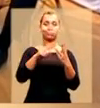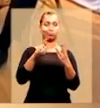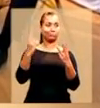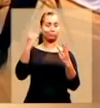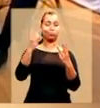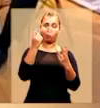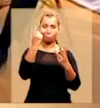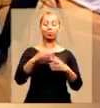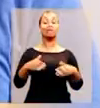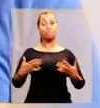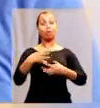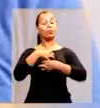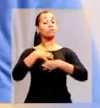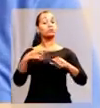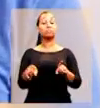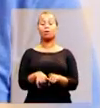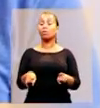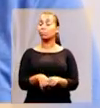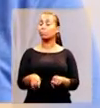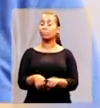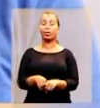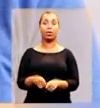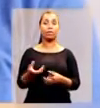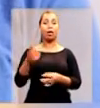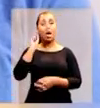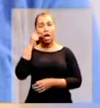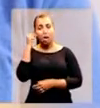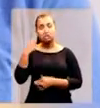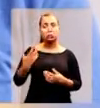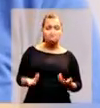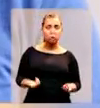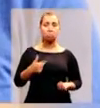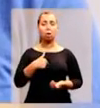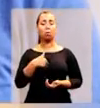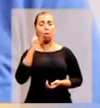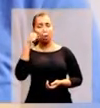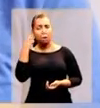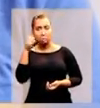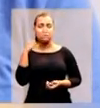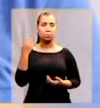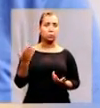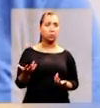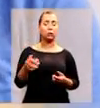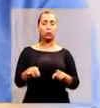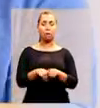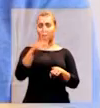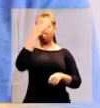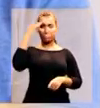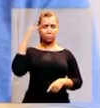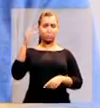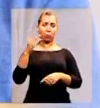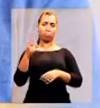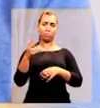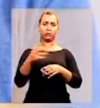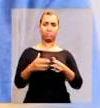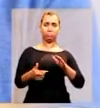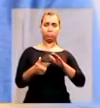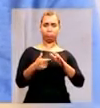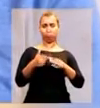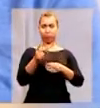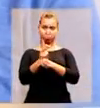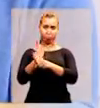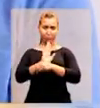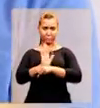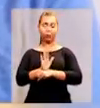Eu me sinto assim mesmo. Eu me sinto artista e como artista, assim, o cineasta